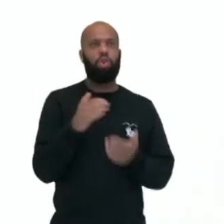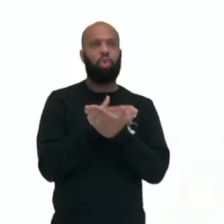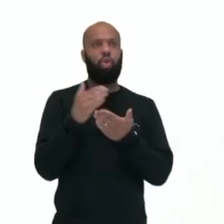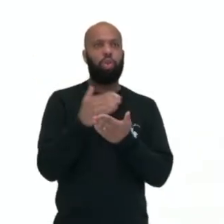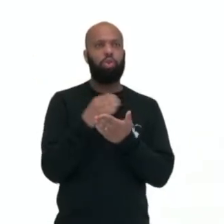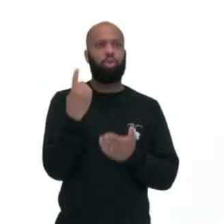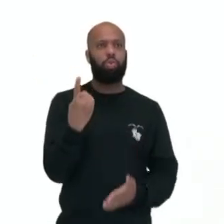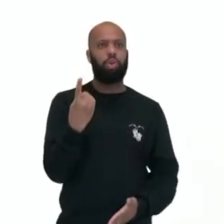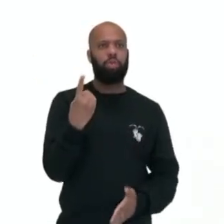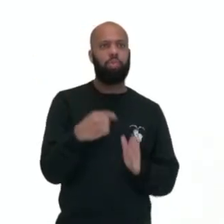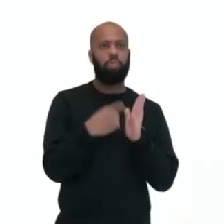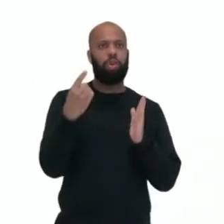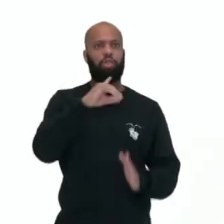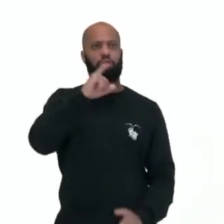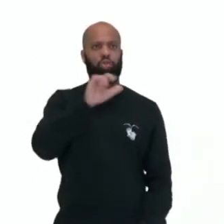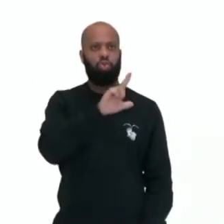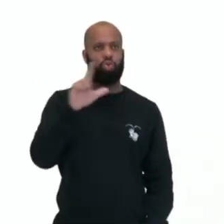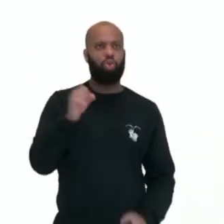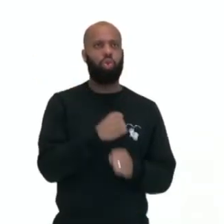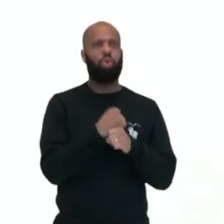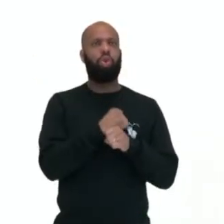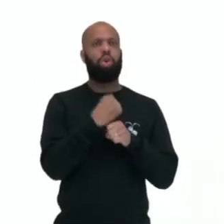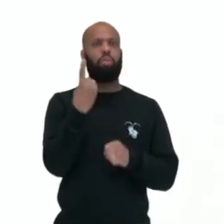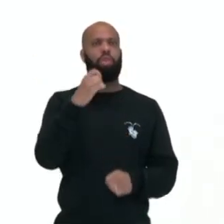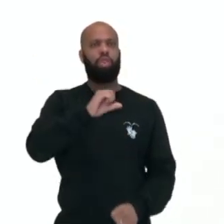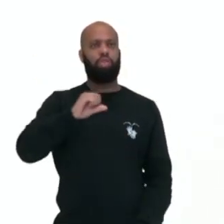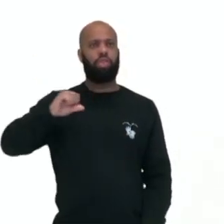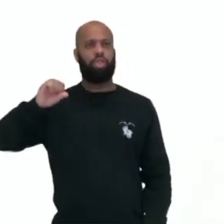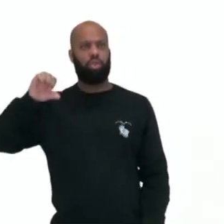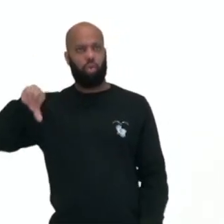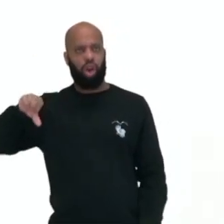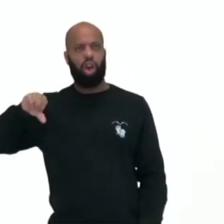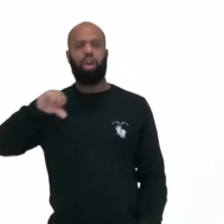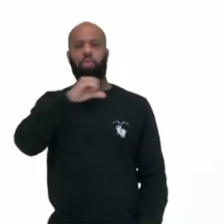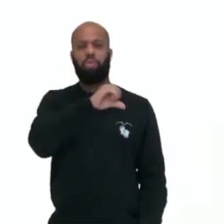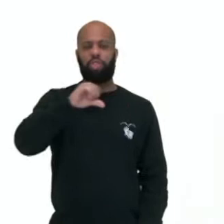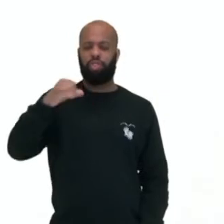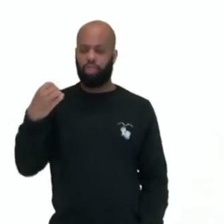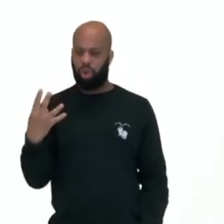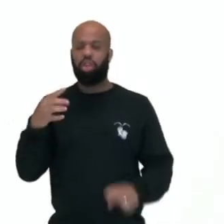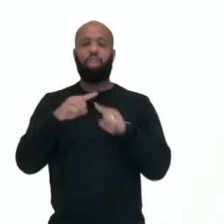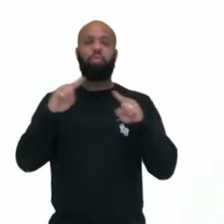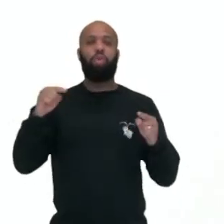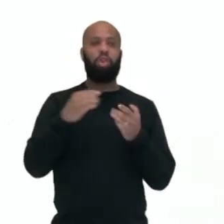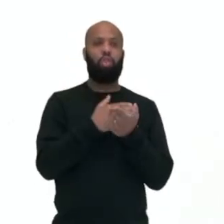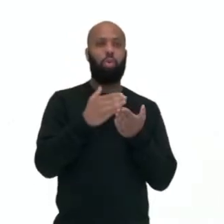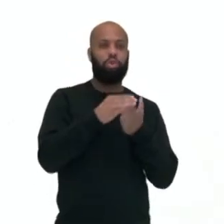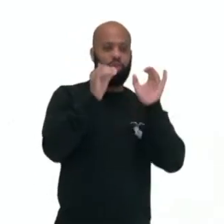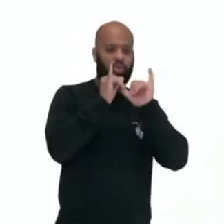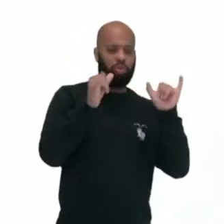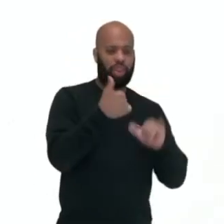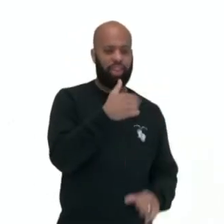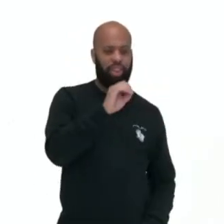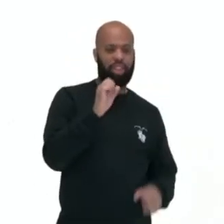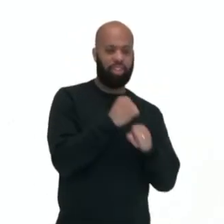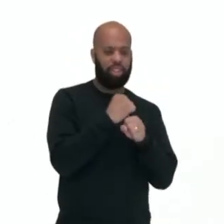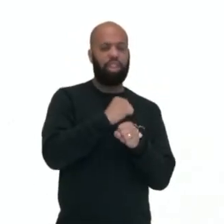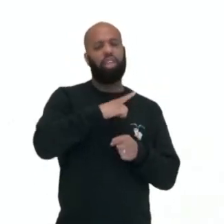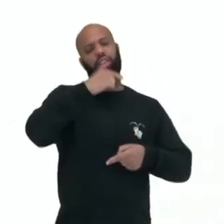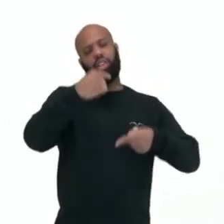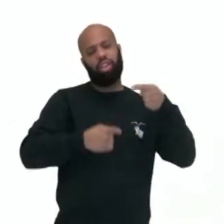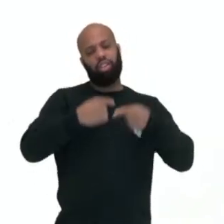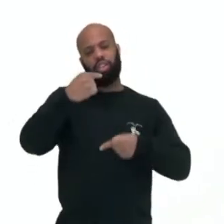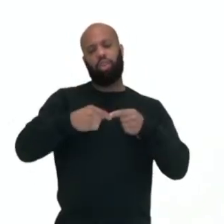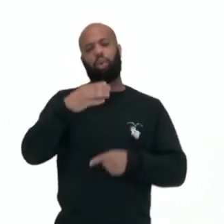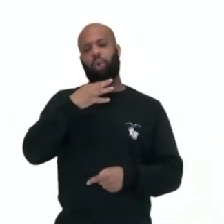julho de 94, mas ela foi anunciada em cerca de 10 meses antes. Então houve um amplo período de debate, de